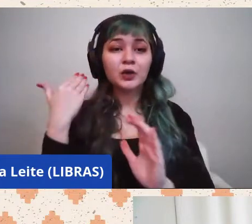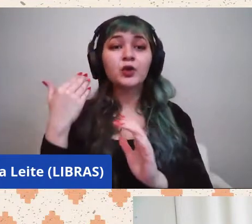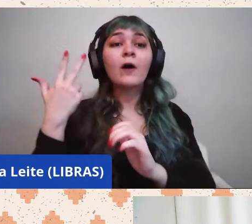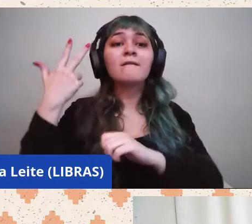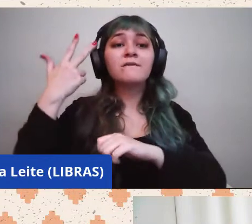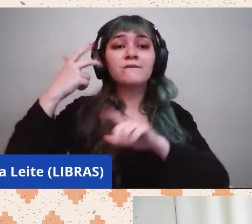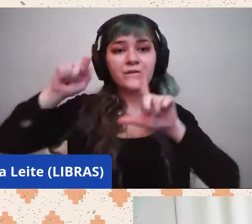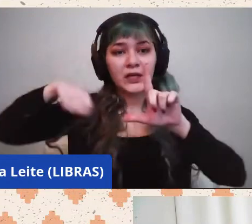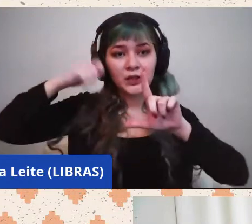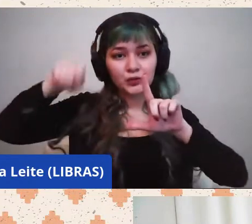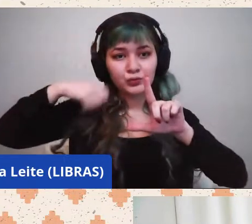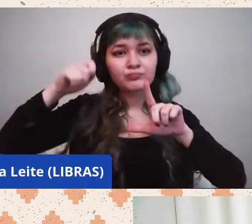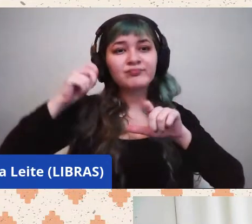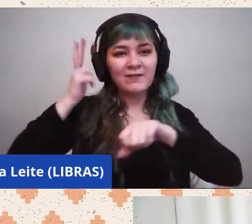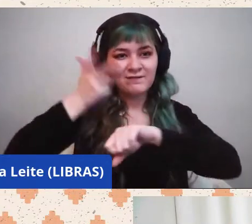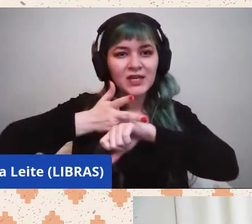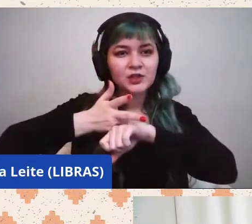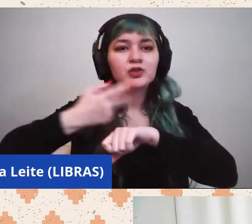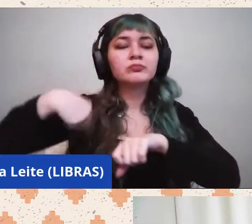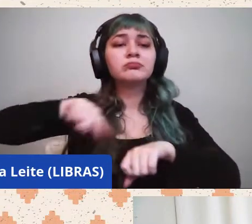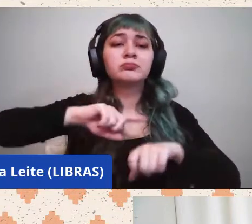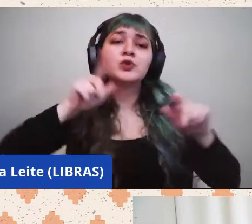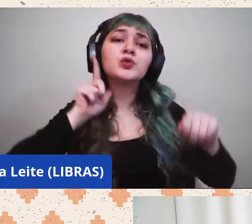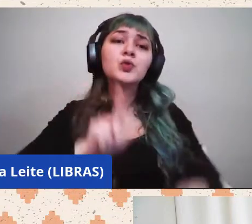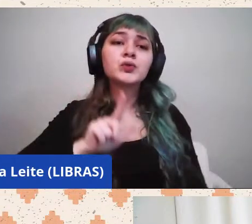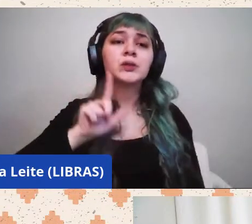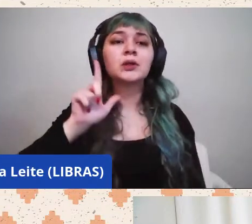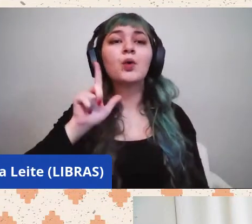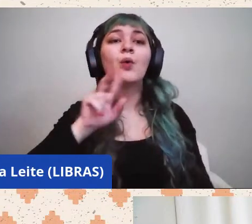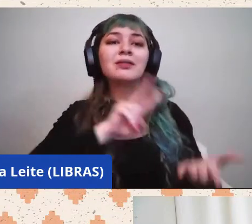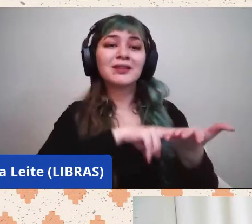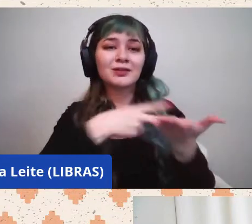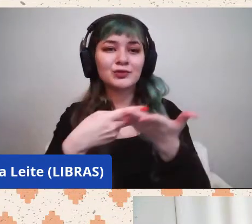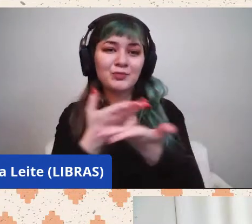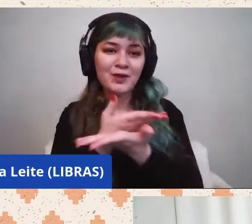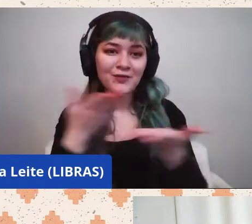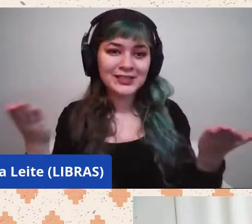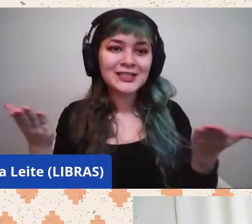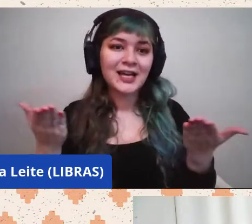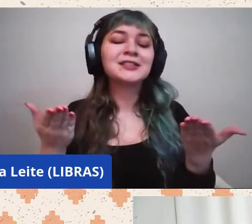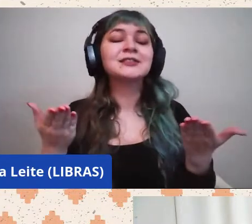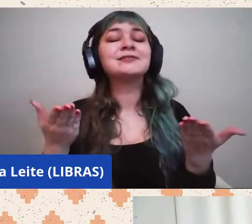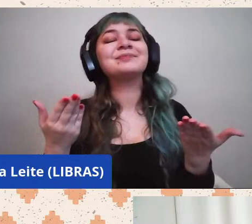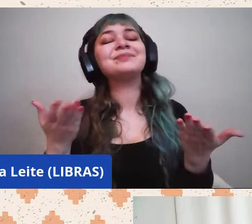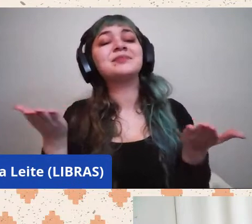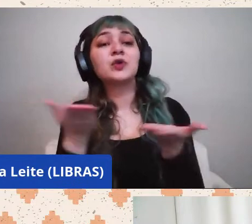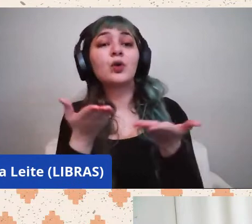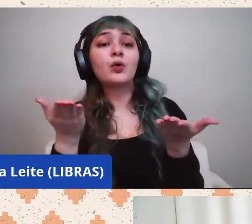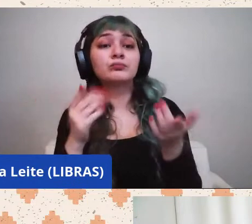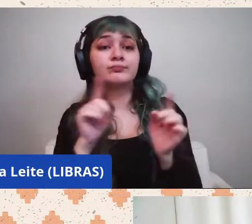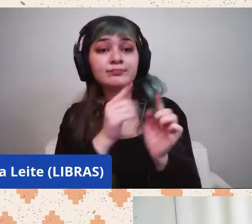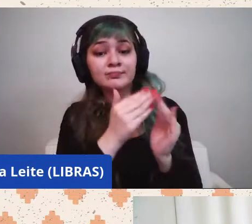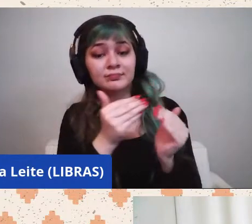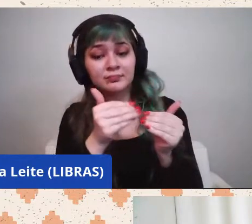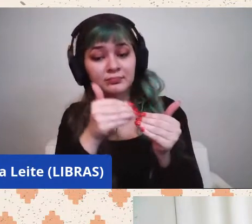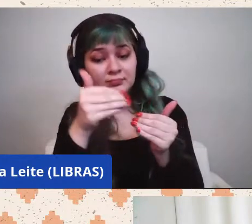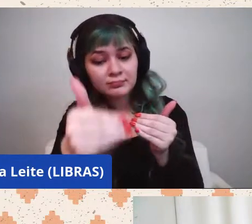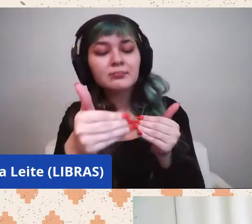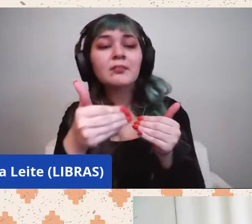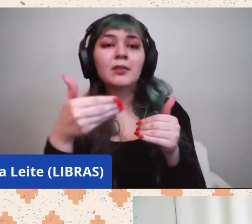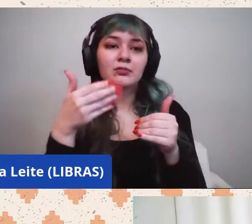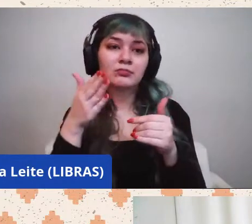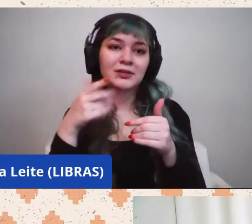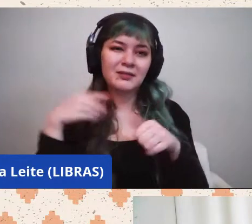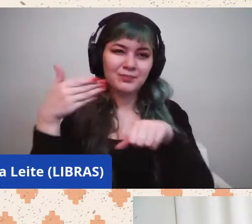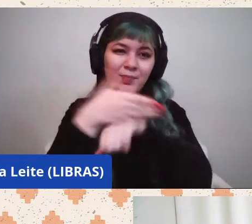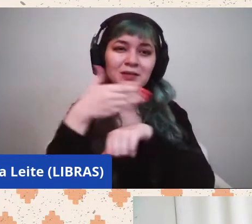nós tivemos a possibilidade de traduzir para vocês. Então, a gente vai, na sequência, já passar para a participação de